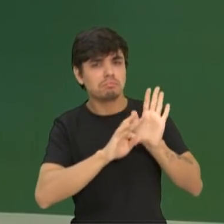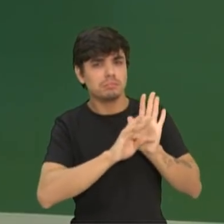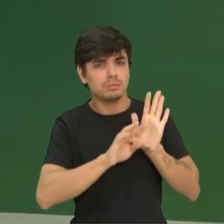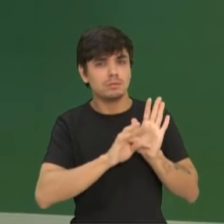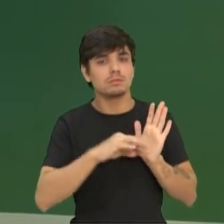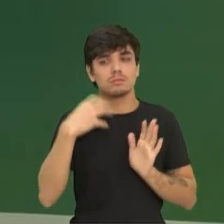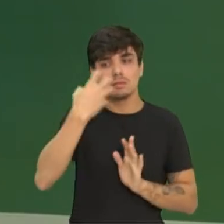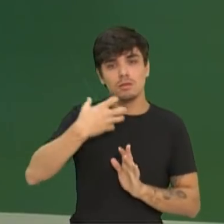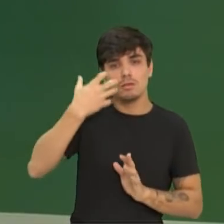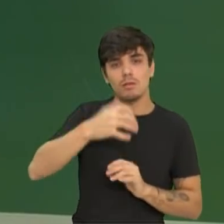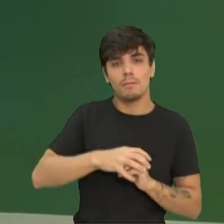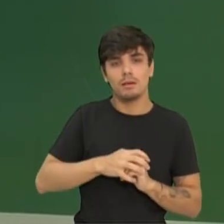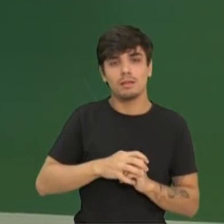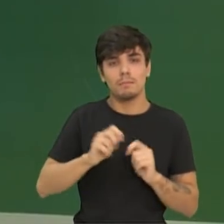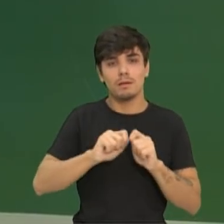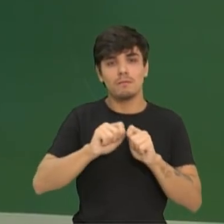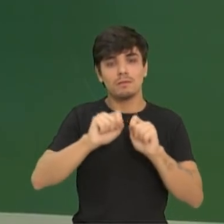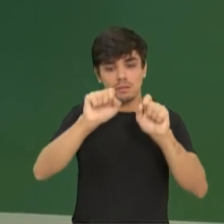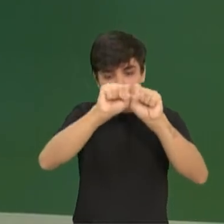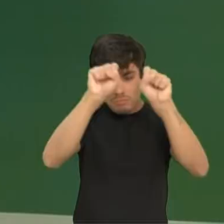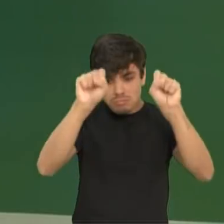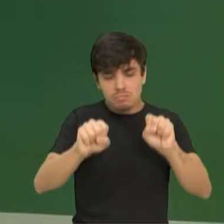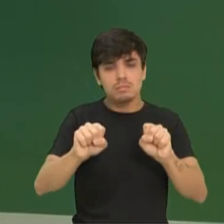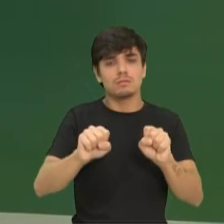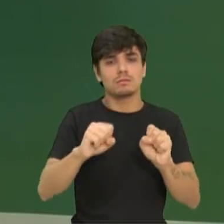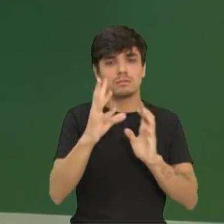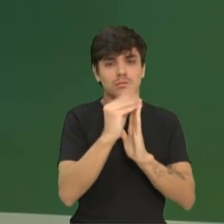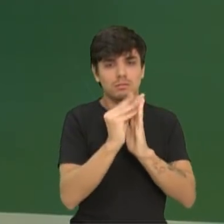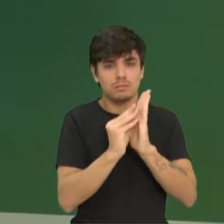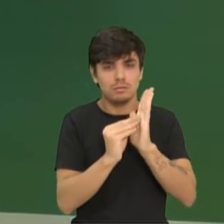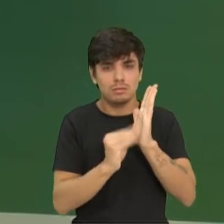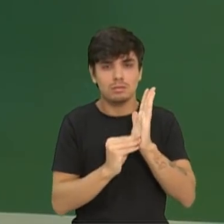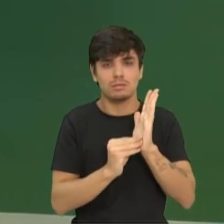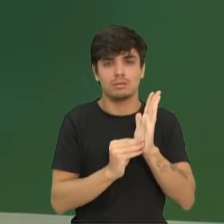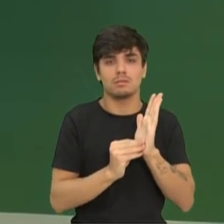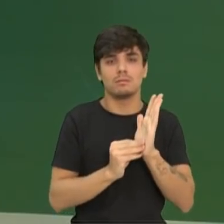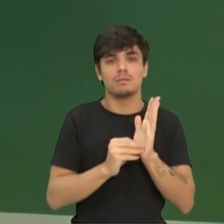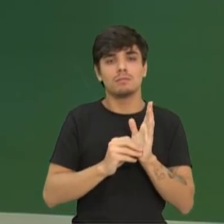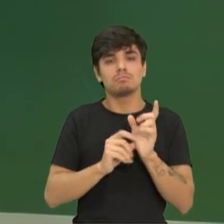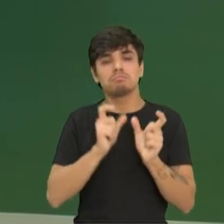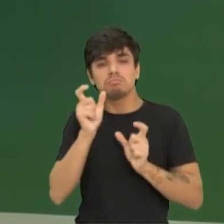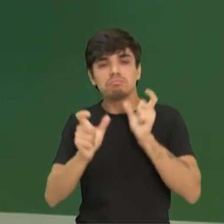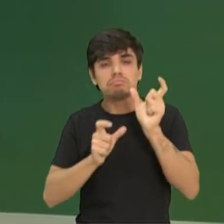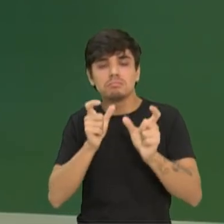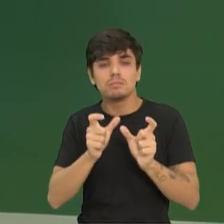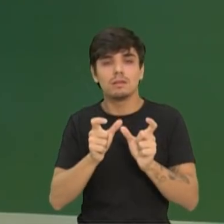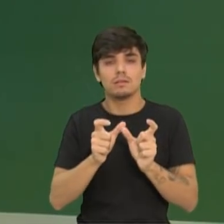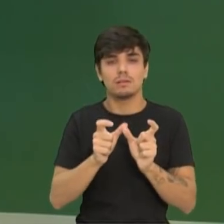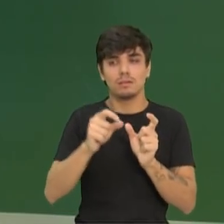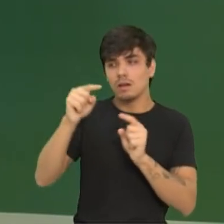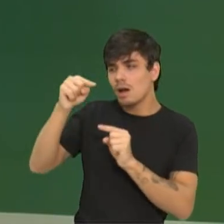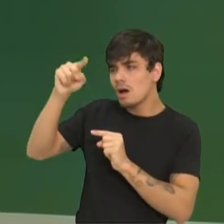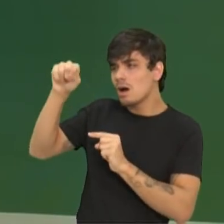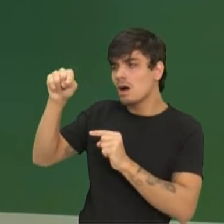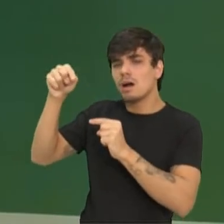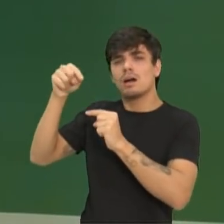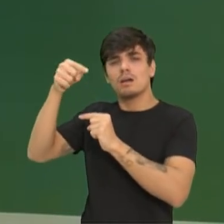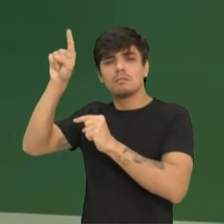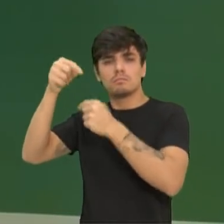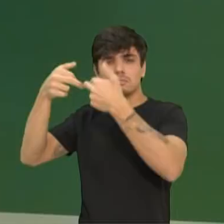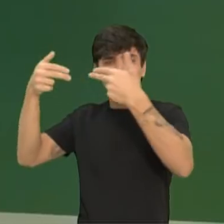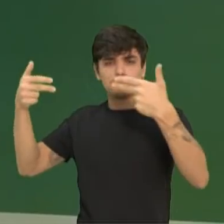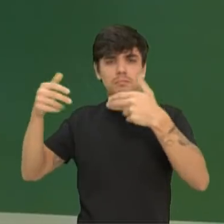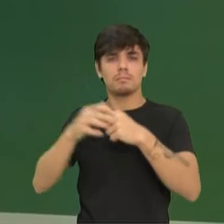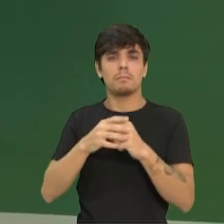para sistematizar, revisar os conteúdos de tonicidade das palavras, palavras acentuadas,